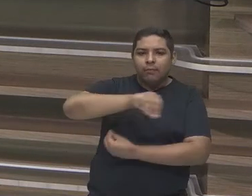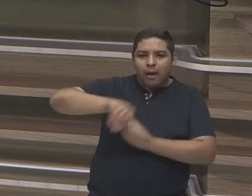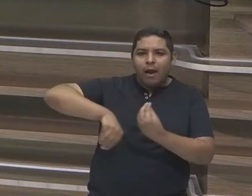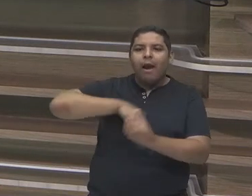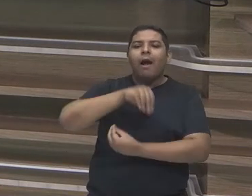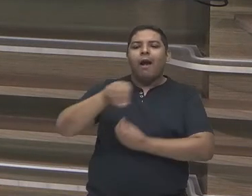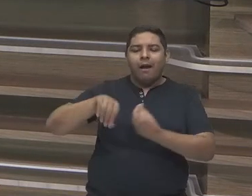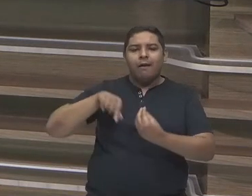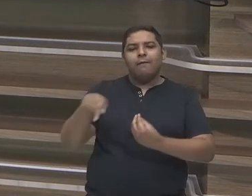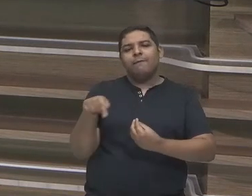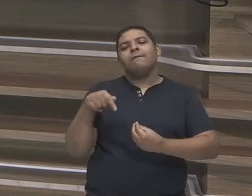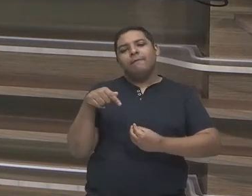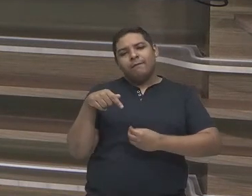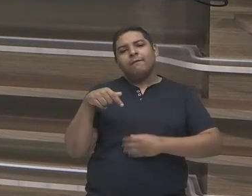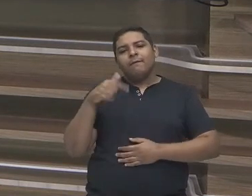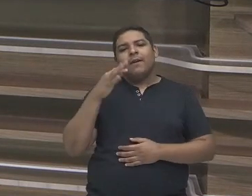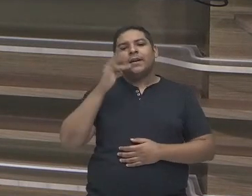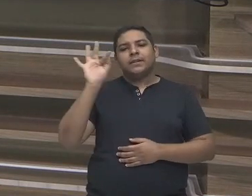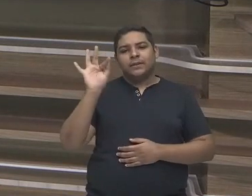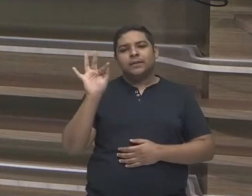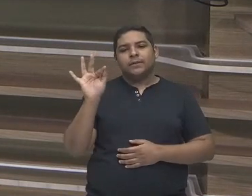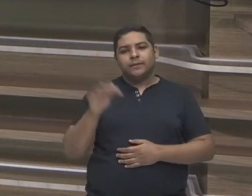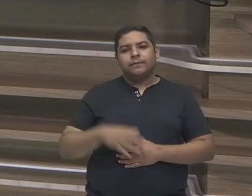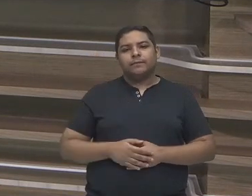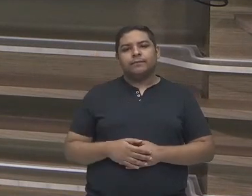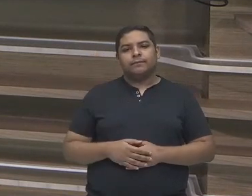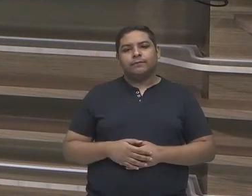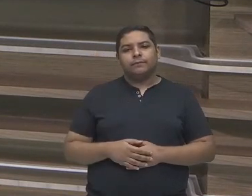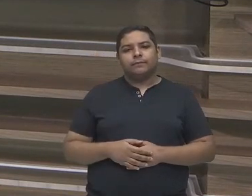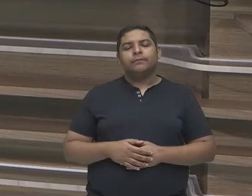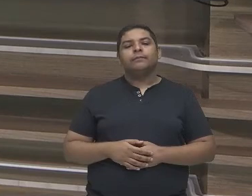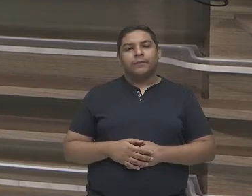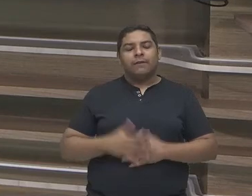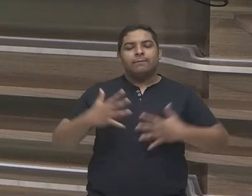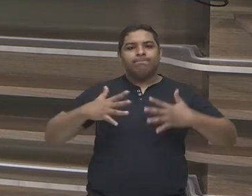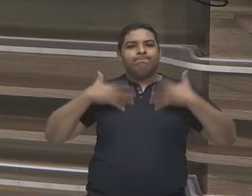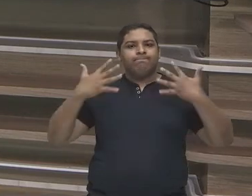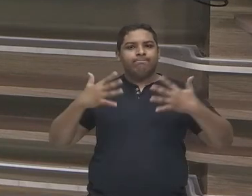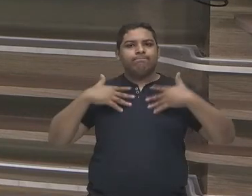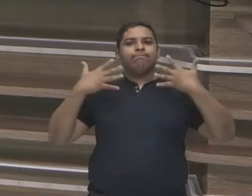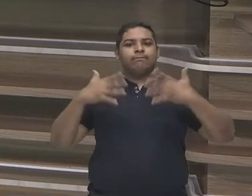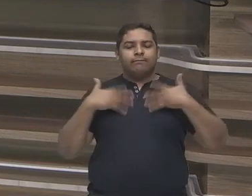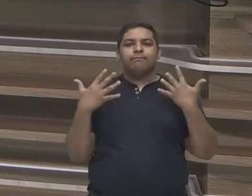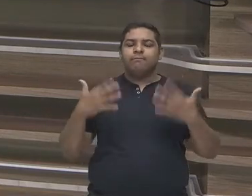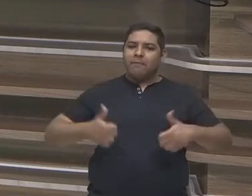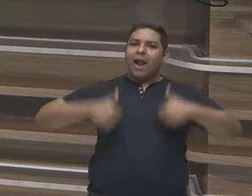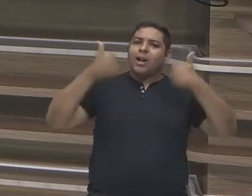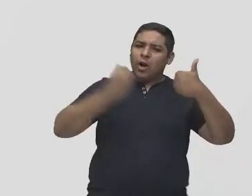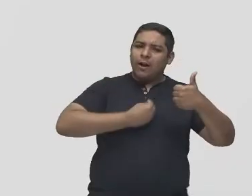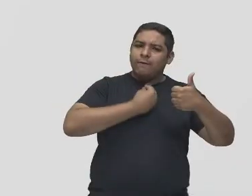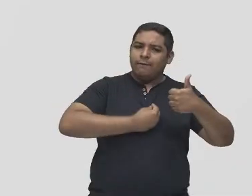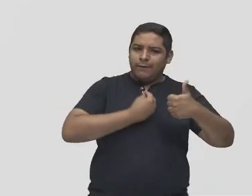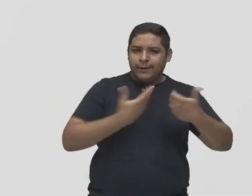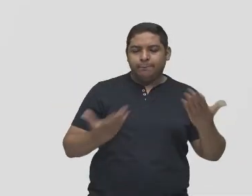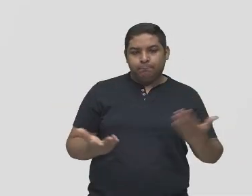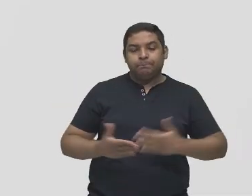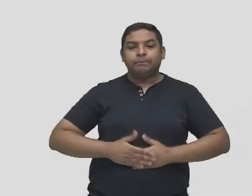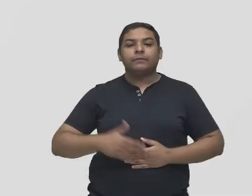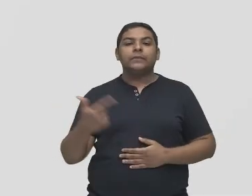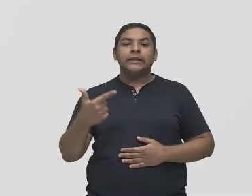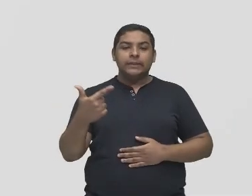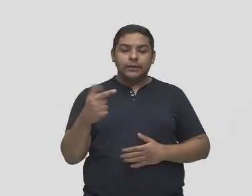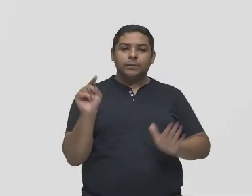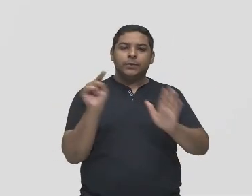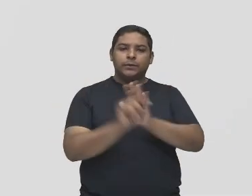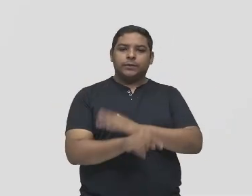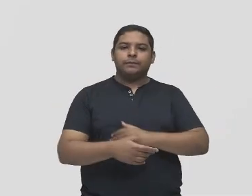professora? Obviamente, eu imagino que todo mundo tenha ficado muito animado, porque as pessoas estavam passando fome. Certo? Segunda questão, vamos